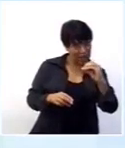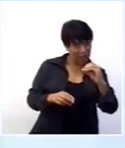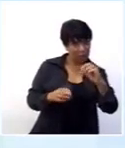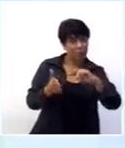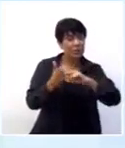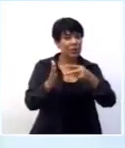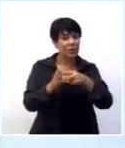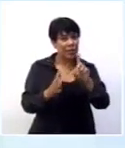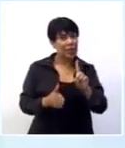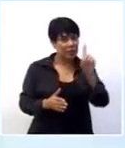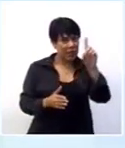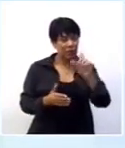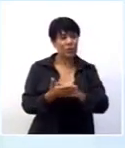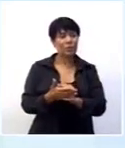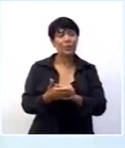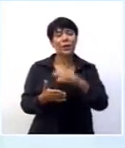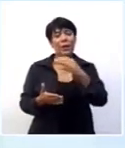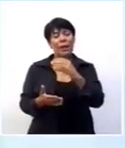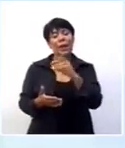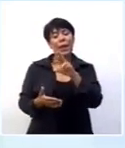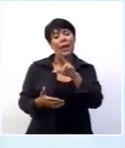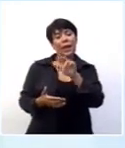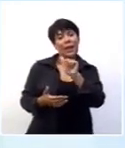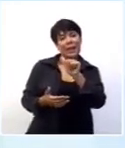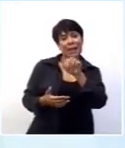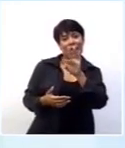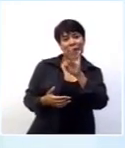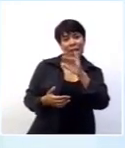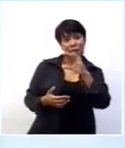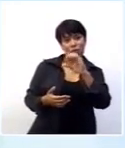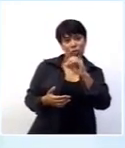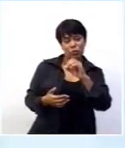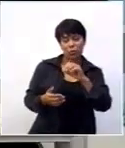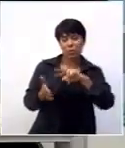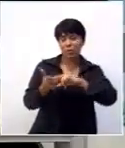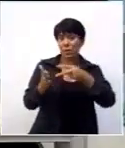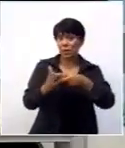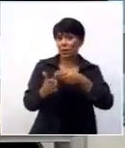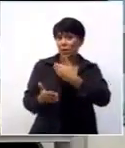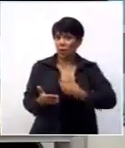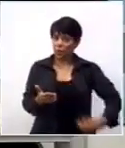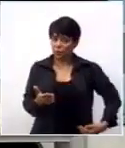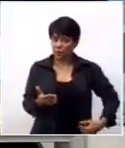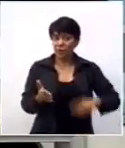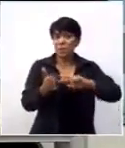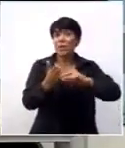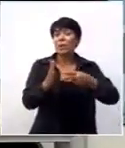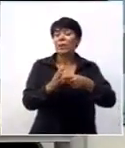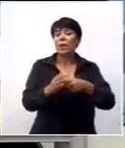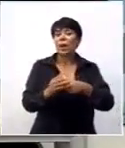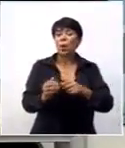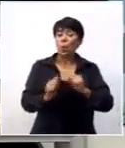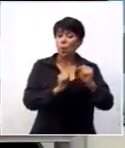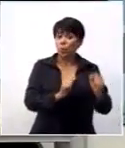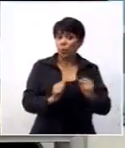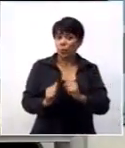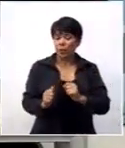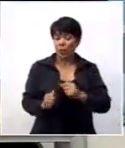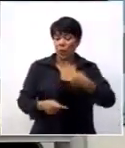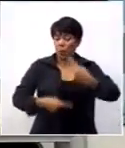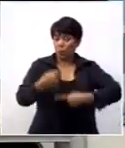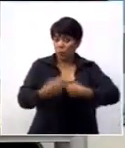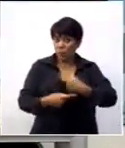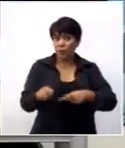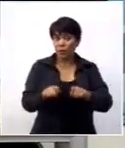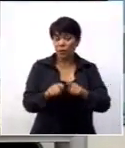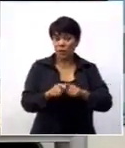crático, governo. Então, é um estado em que o poder, tanto político quanto religioso, estão juntos na mão da figura